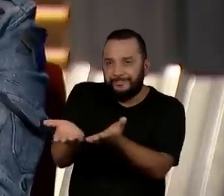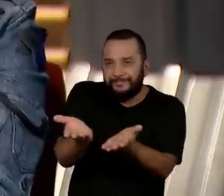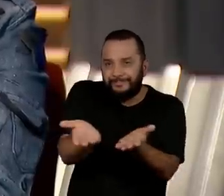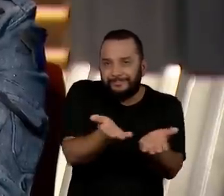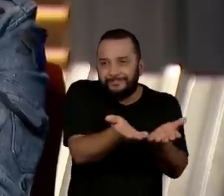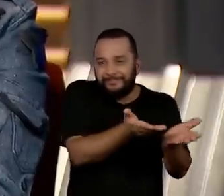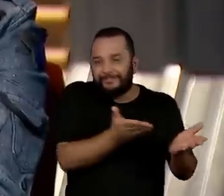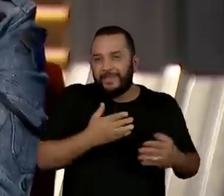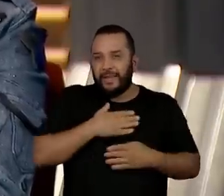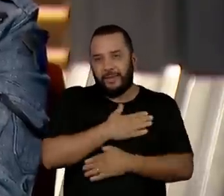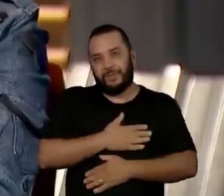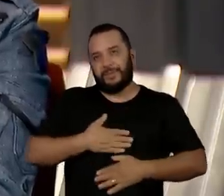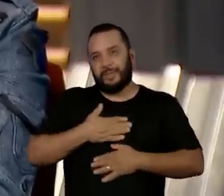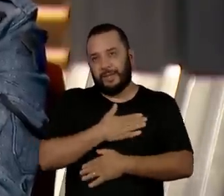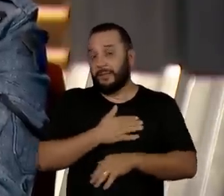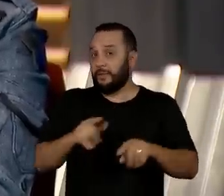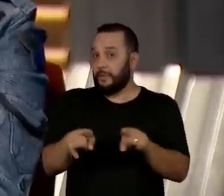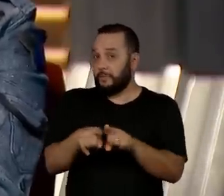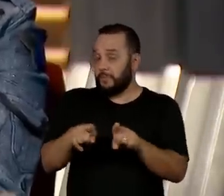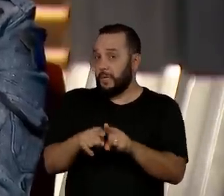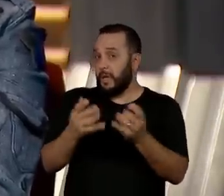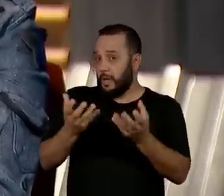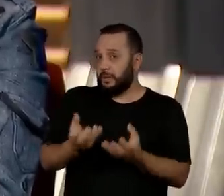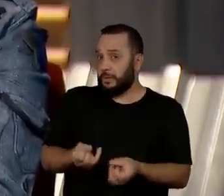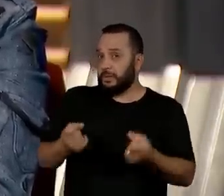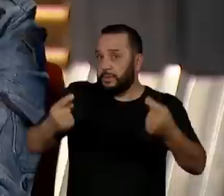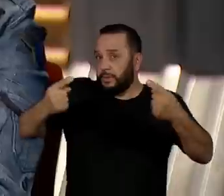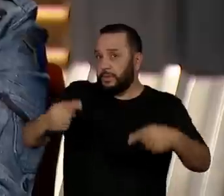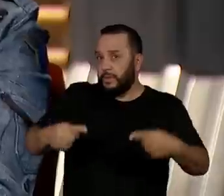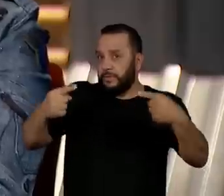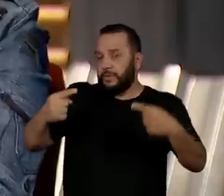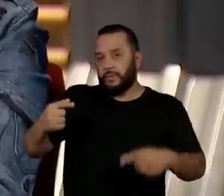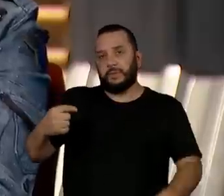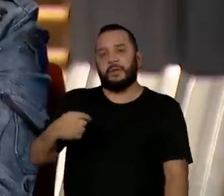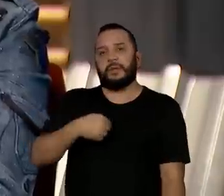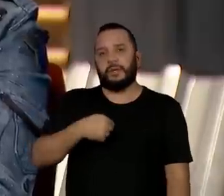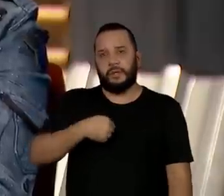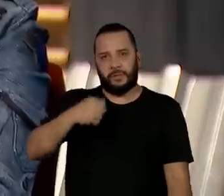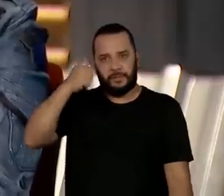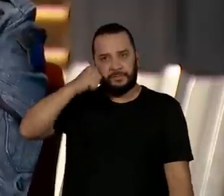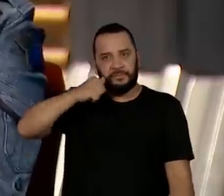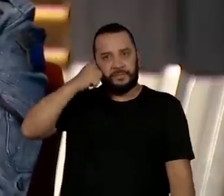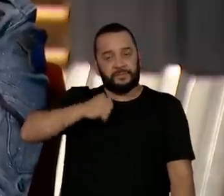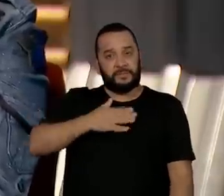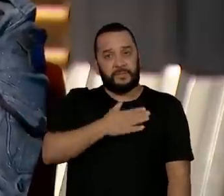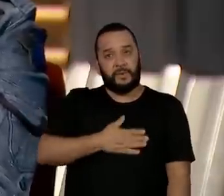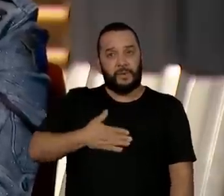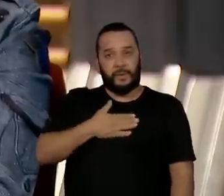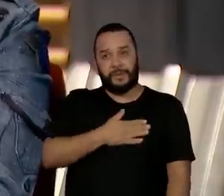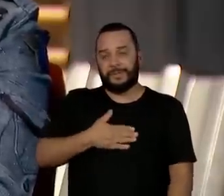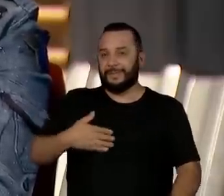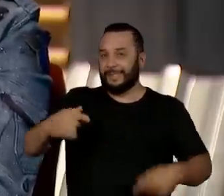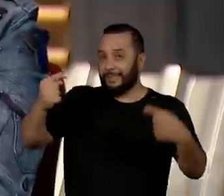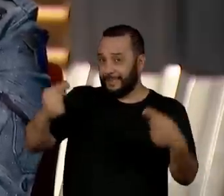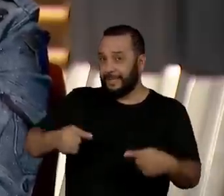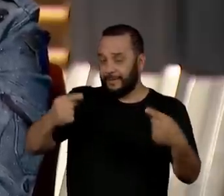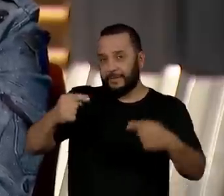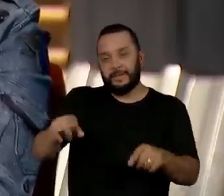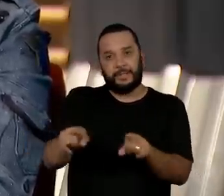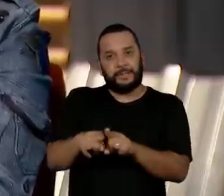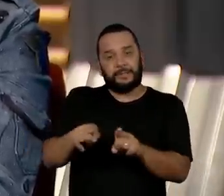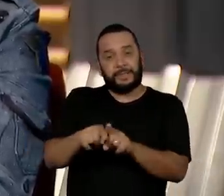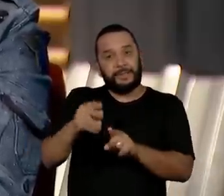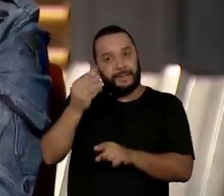também enfrentar desafios e como sou uma mulher que gosta de desafios eu gosto de tentar